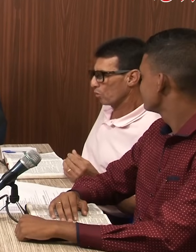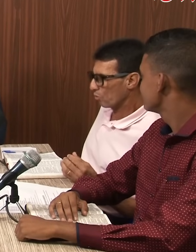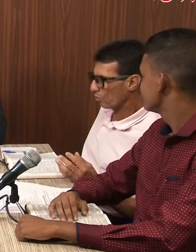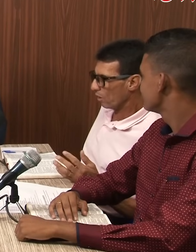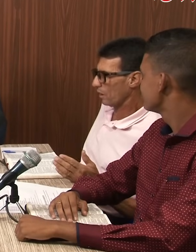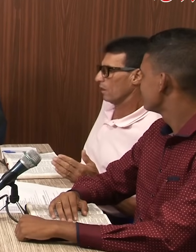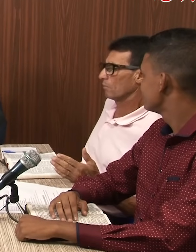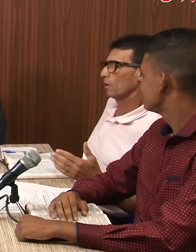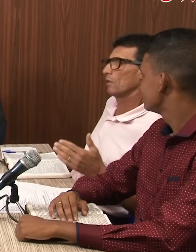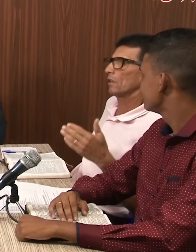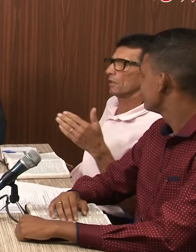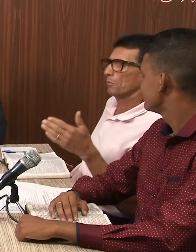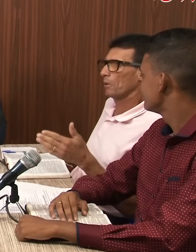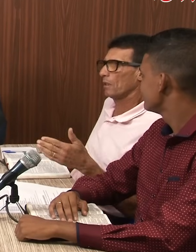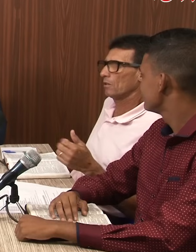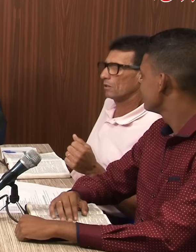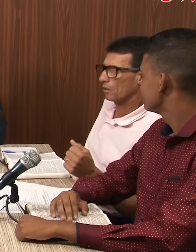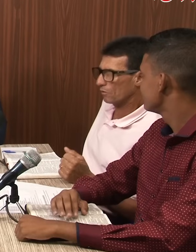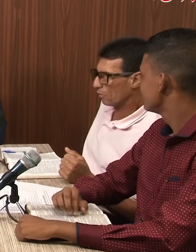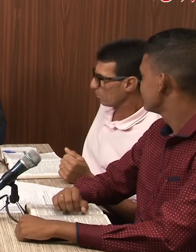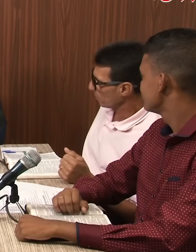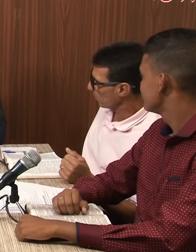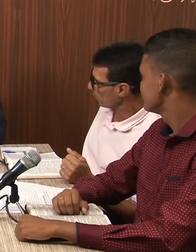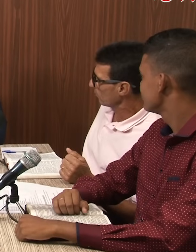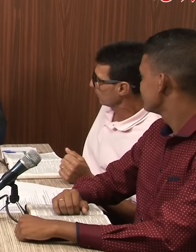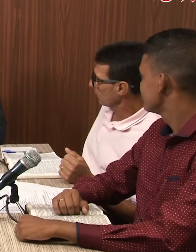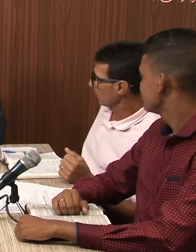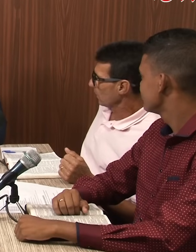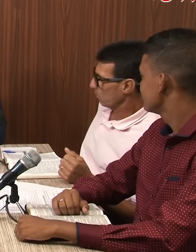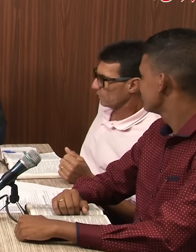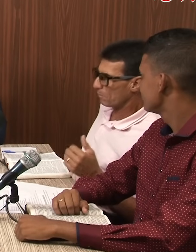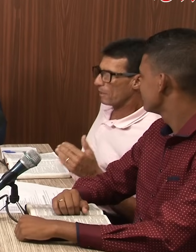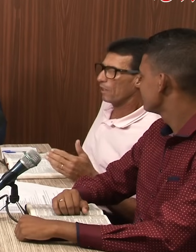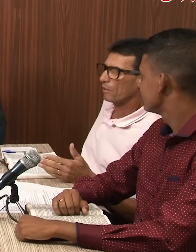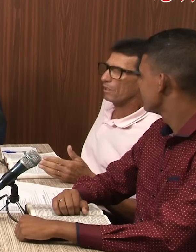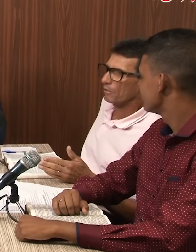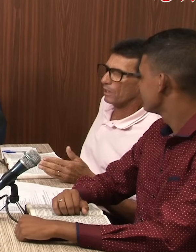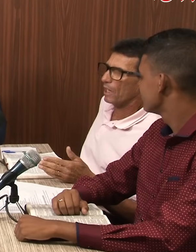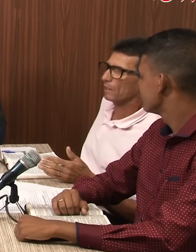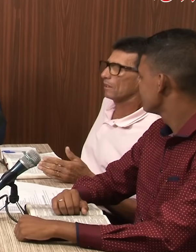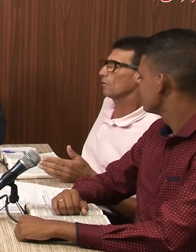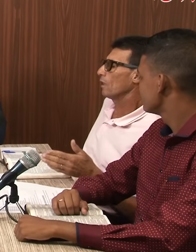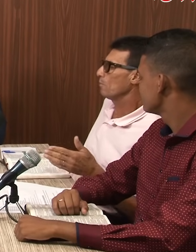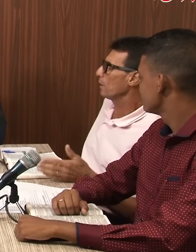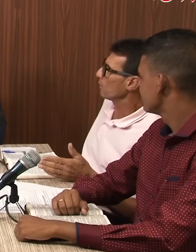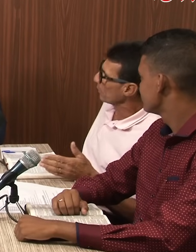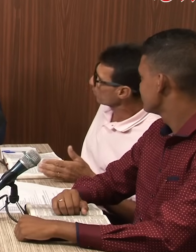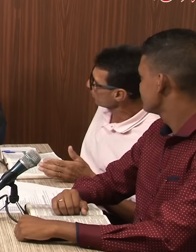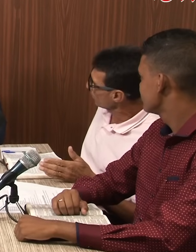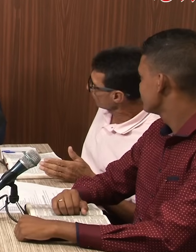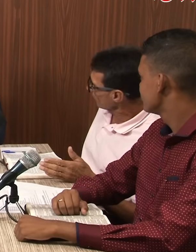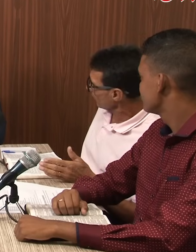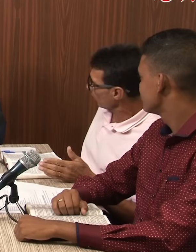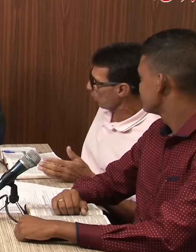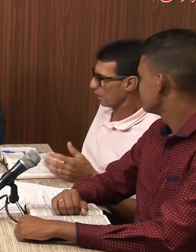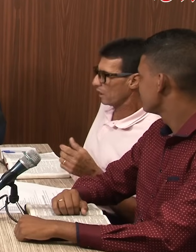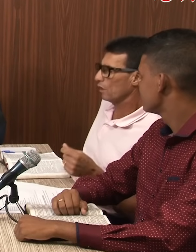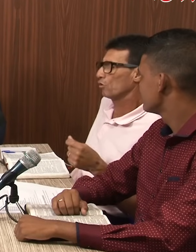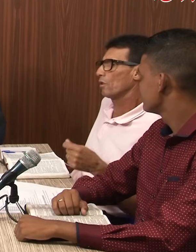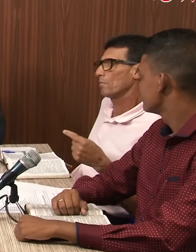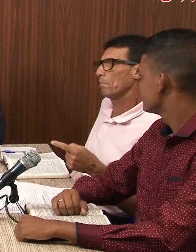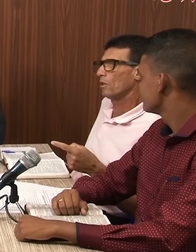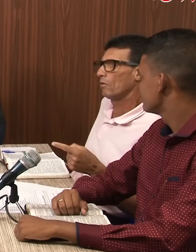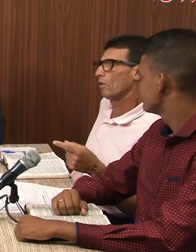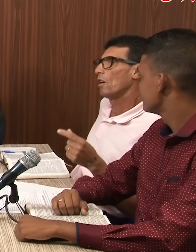adversário ele jogou: olha, manda que essas pedras se transformem em pão. Mas a palavra revelada, ela nos alimenta para tudo. Daí, olha,